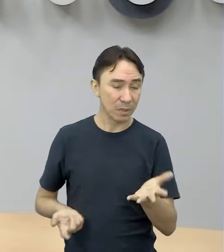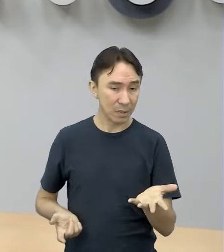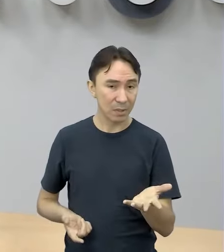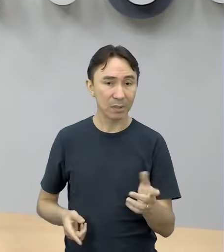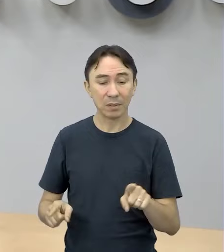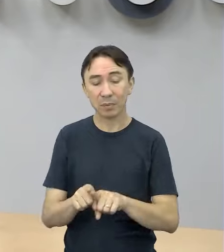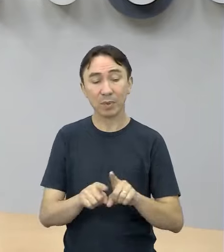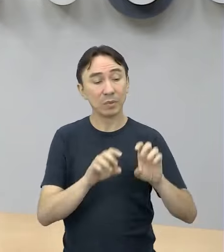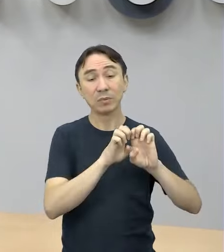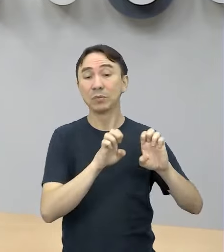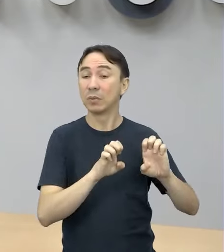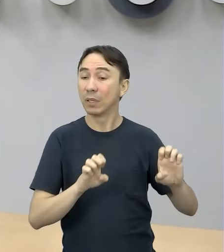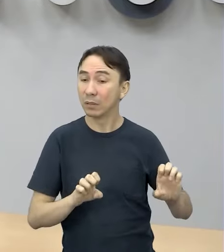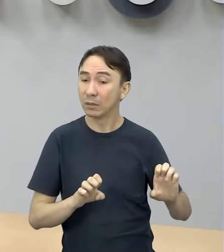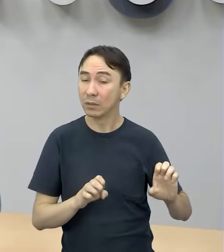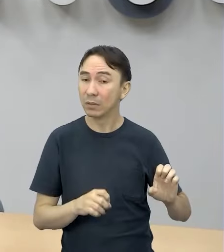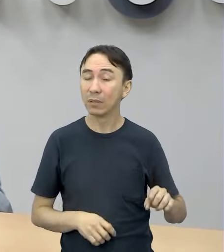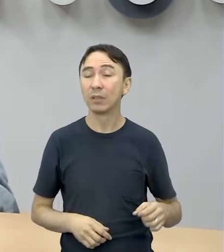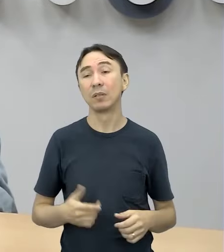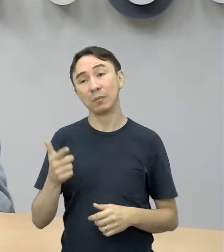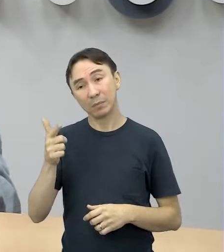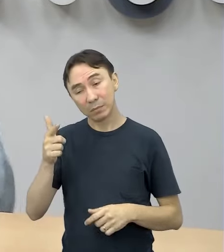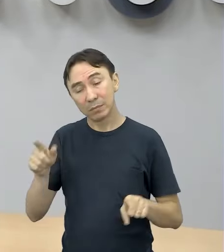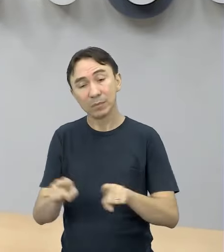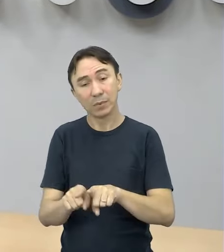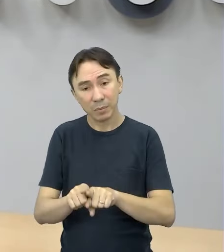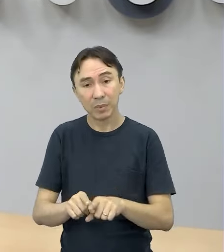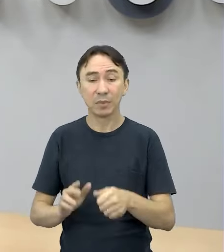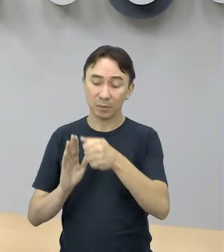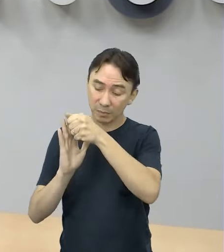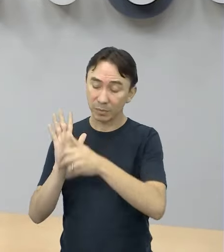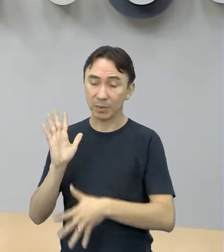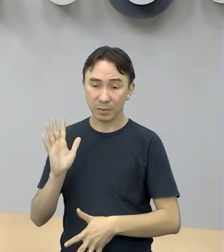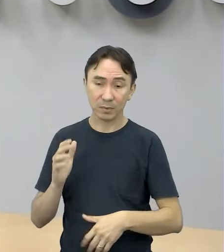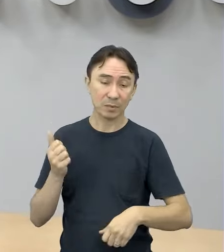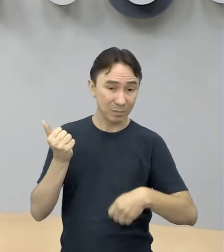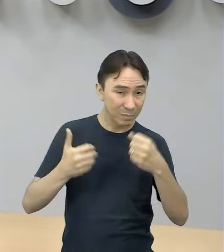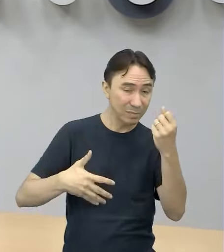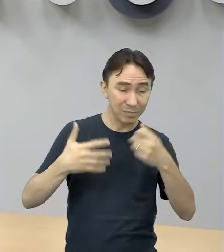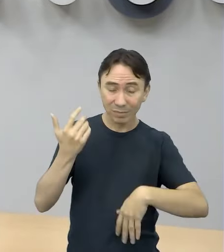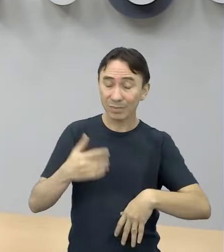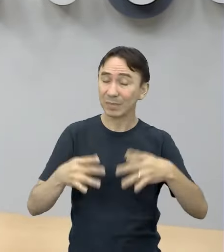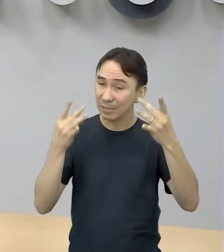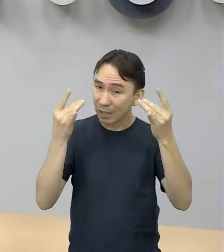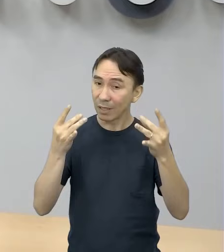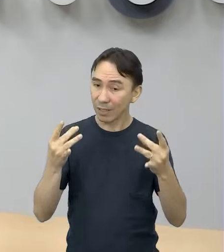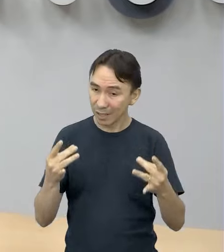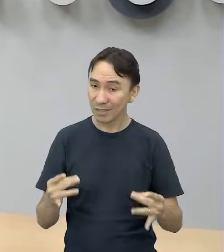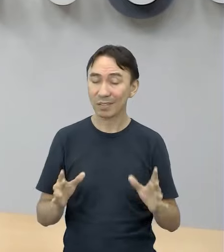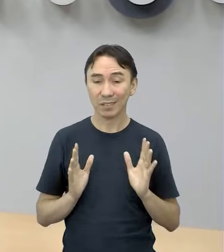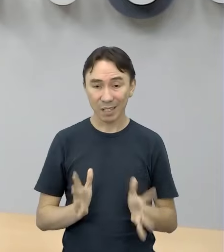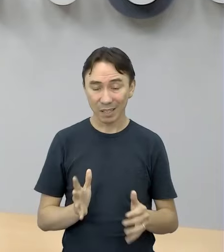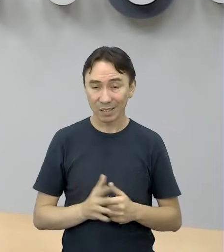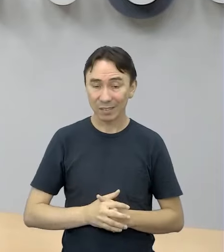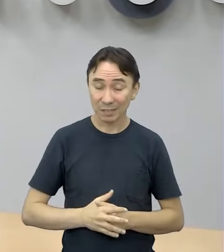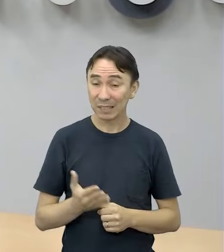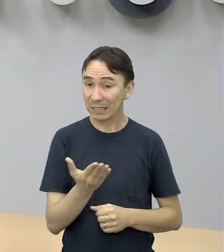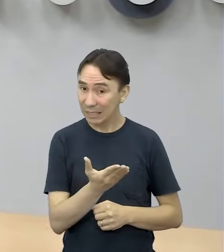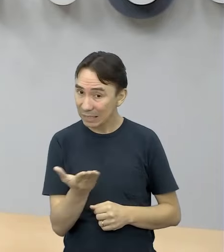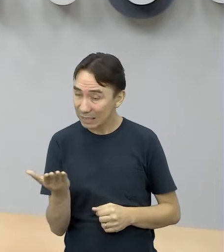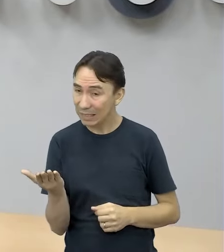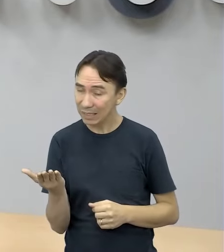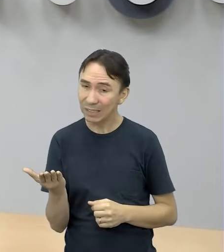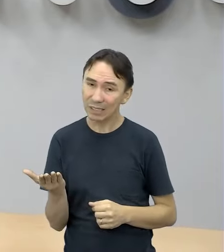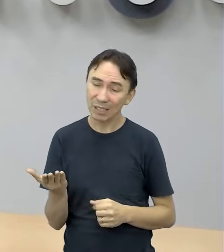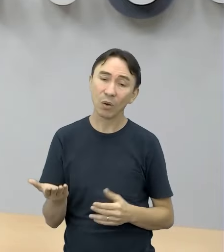né, como as próprias atividades que a gente abordou de maneira mais detalhada hoje. Então é importante só a gente lembrar que não é o único, embora